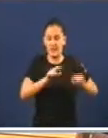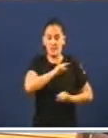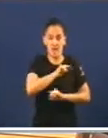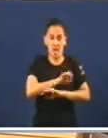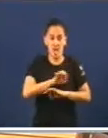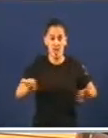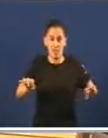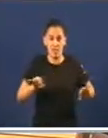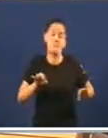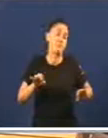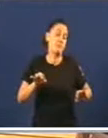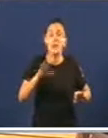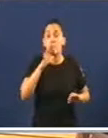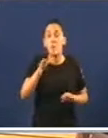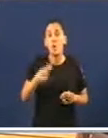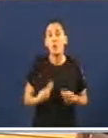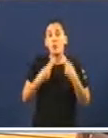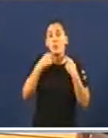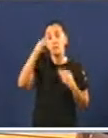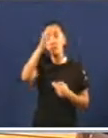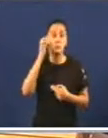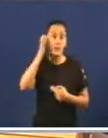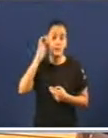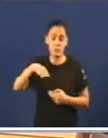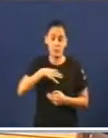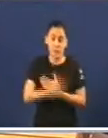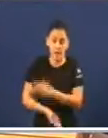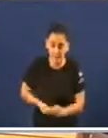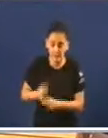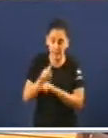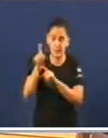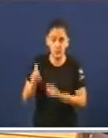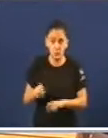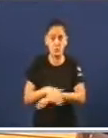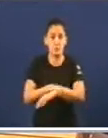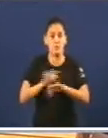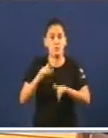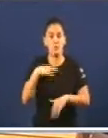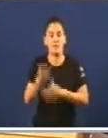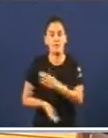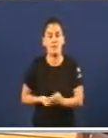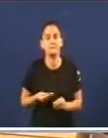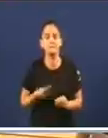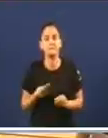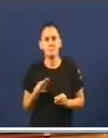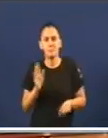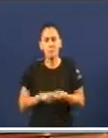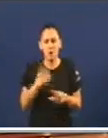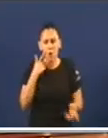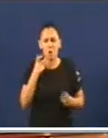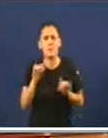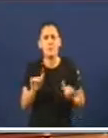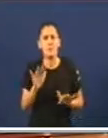maneira, porque se ven as deputadas e deputados podemos facer preguntas ao Goberno no noso exercicio de control, o